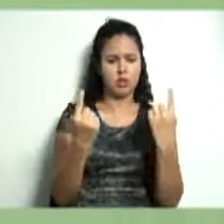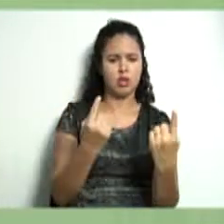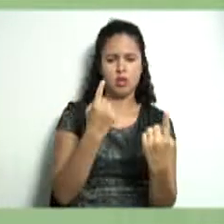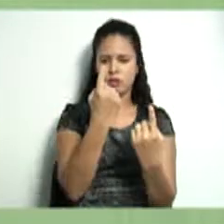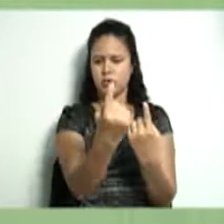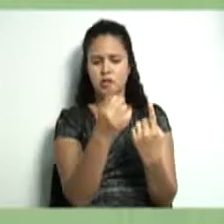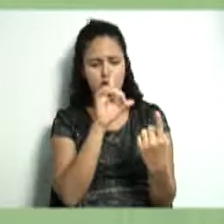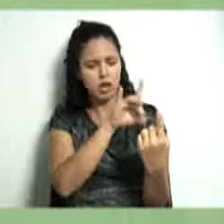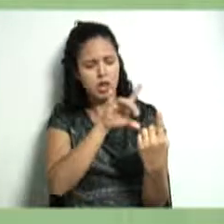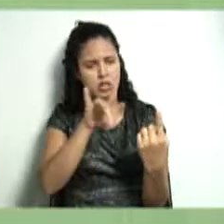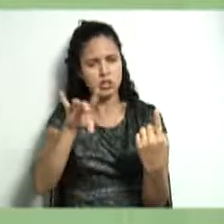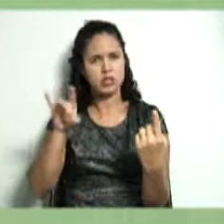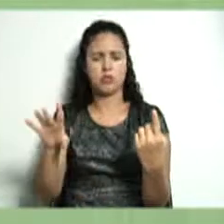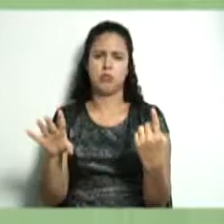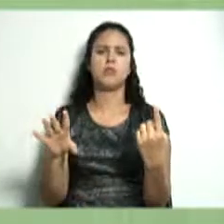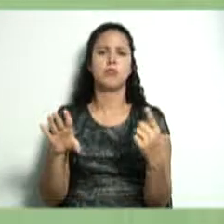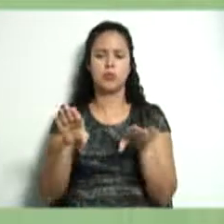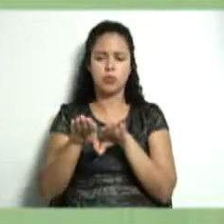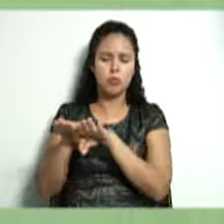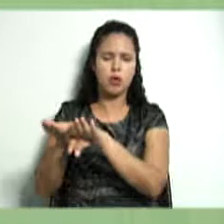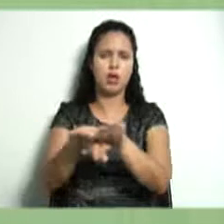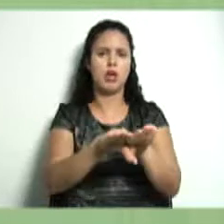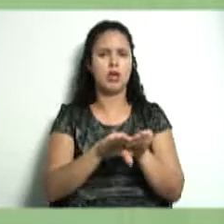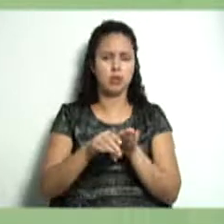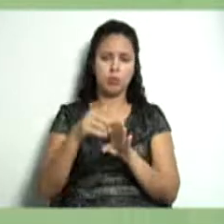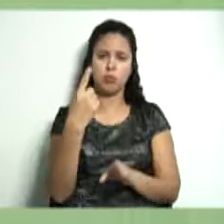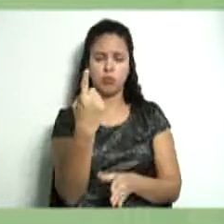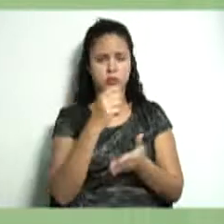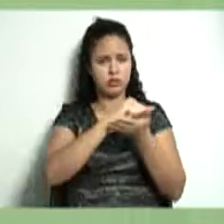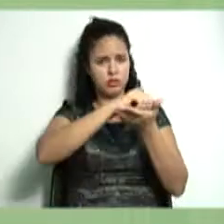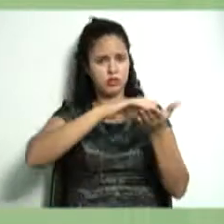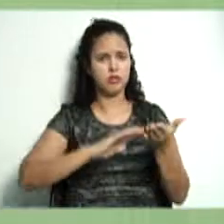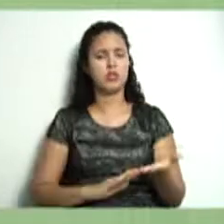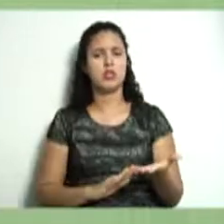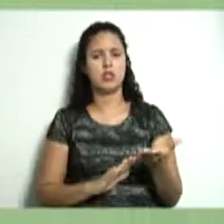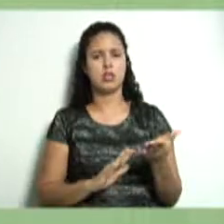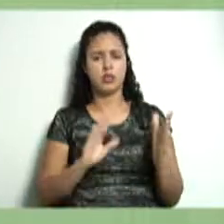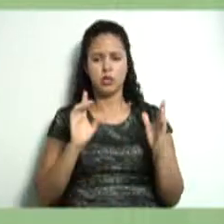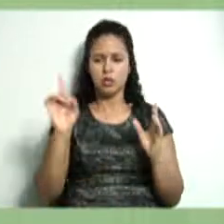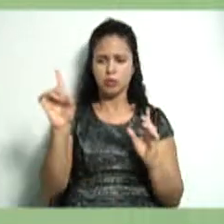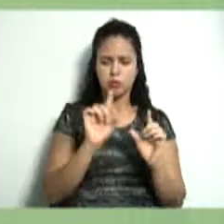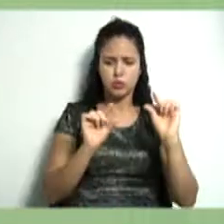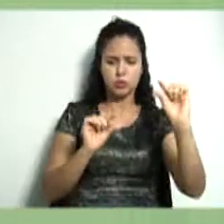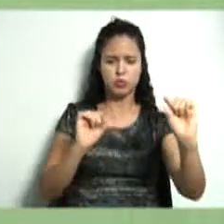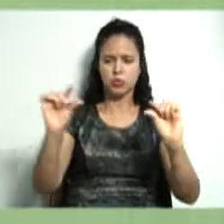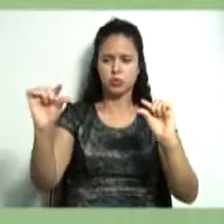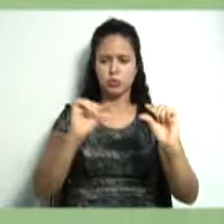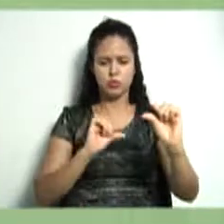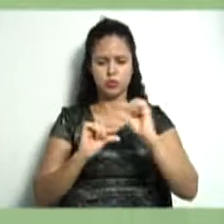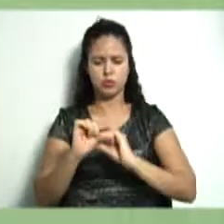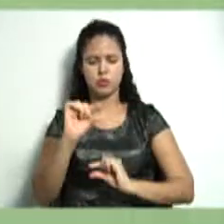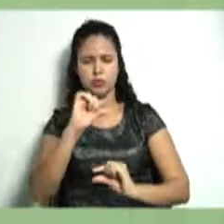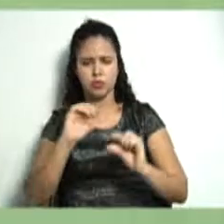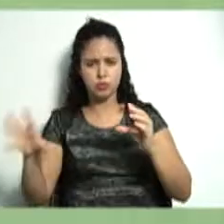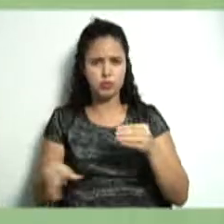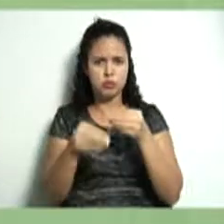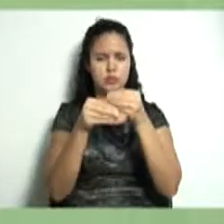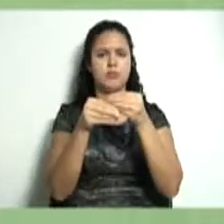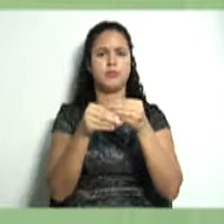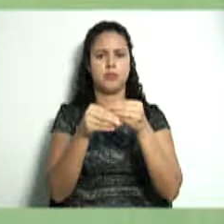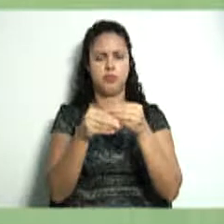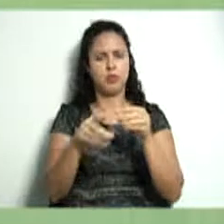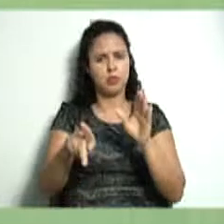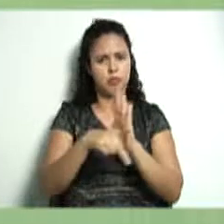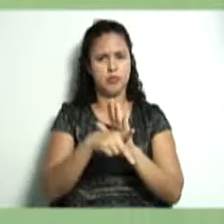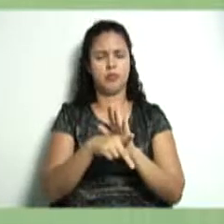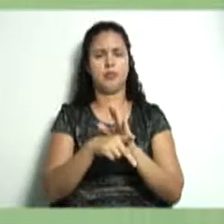outro cooperado. Então, deve ser uma única atividade que vai juntar os esforços das pessoas que são